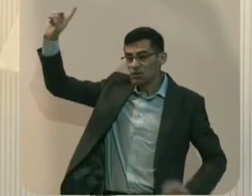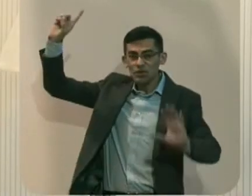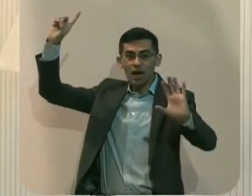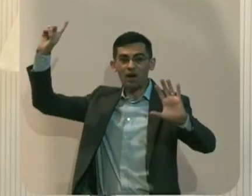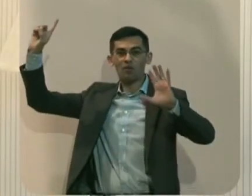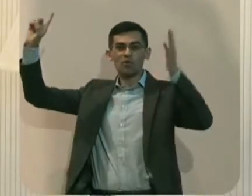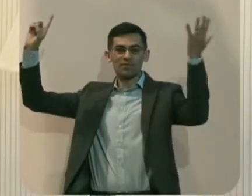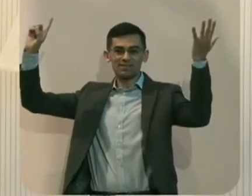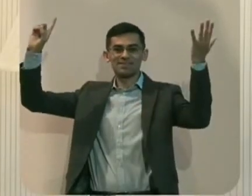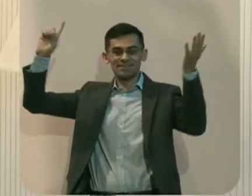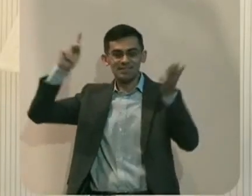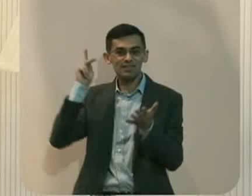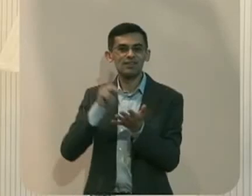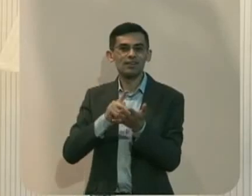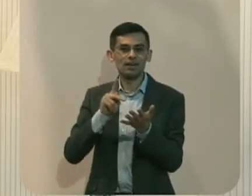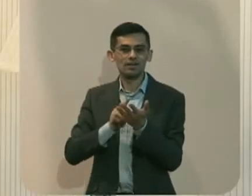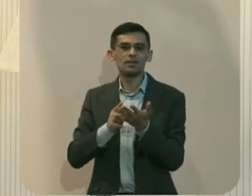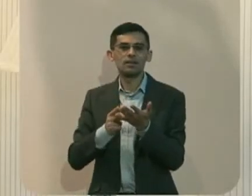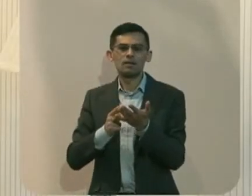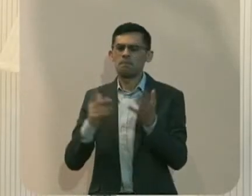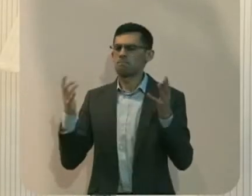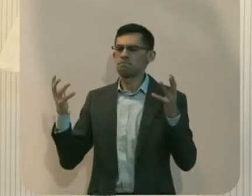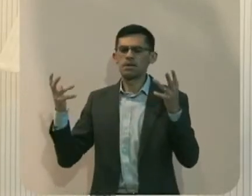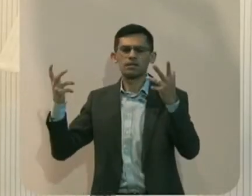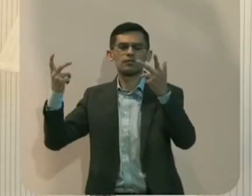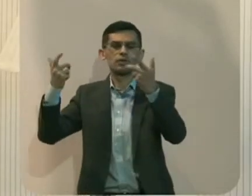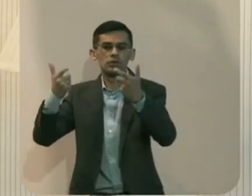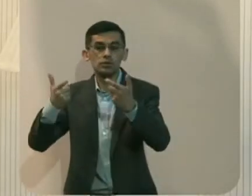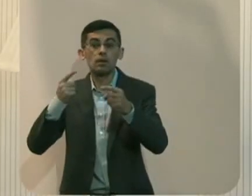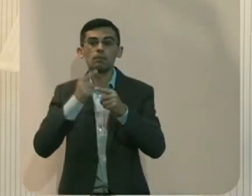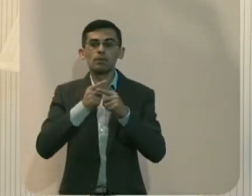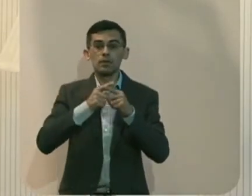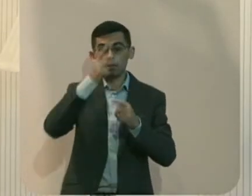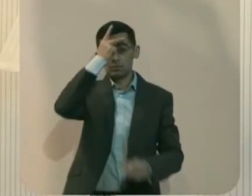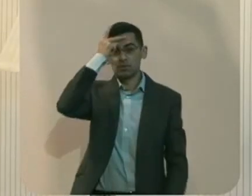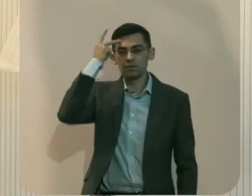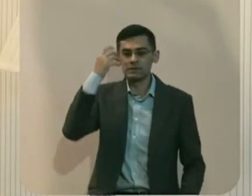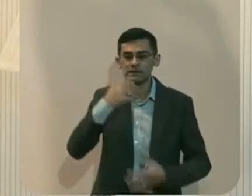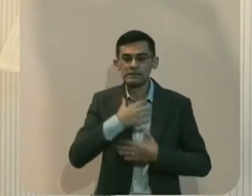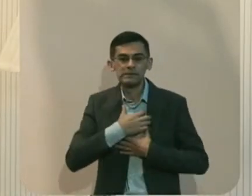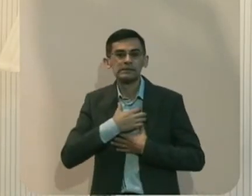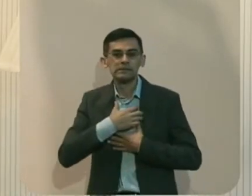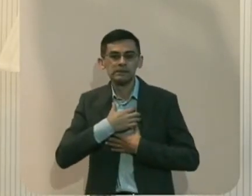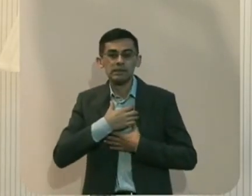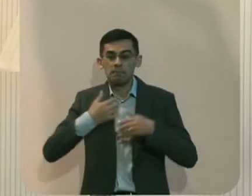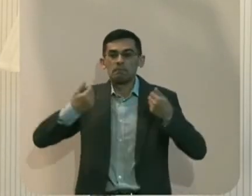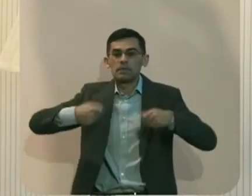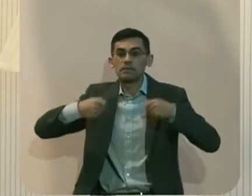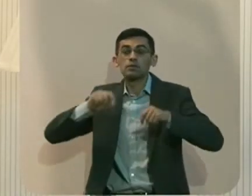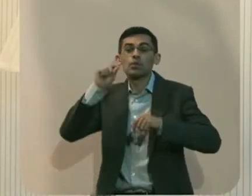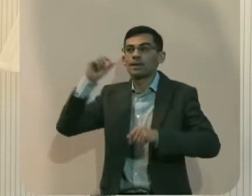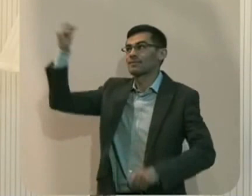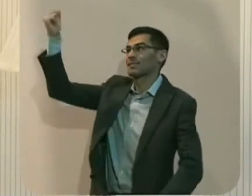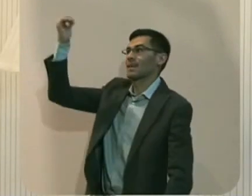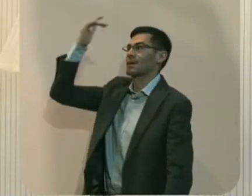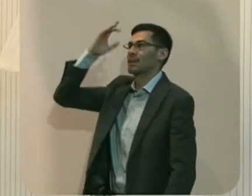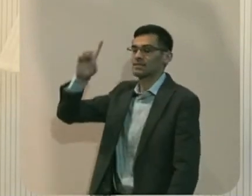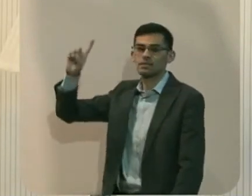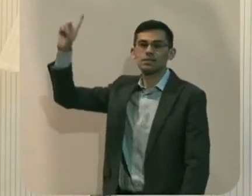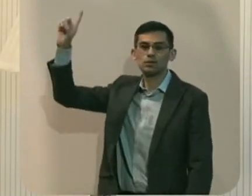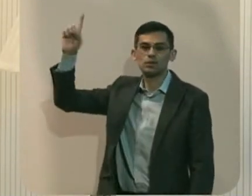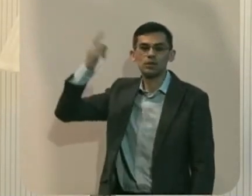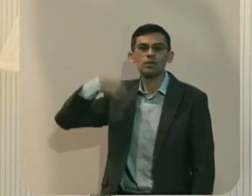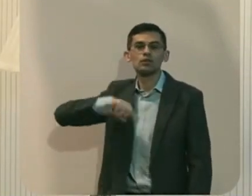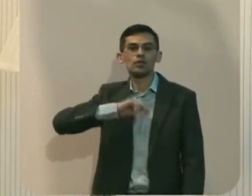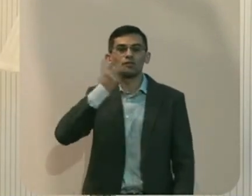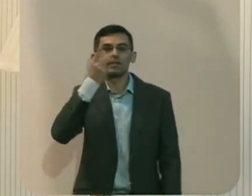acontecendo de maneira tão extraordinária, porque as pessoas estão sensíveis e necessitadas da graça de Deus. A gente